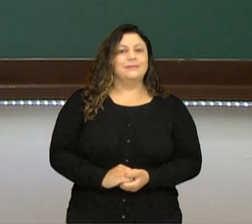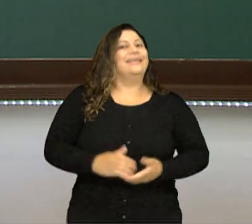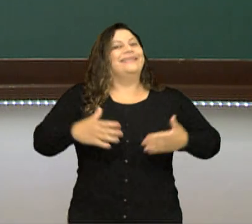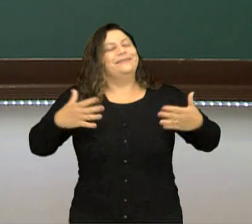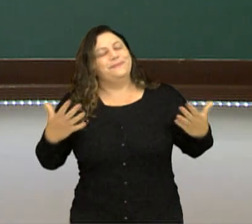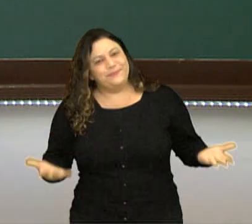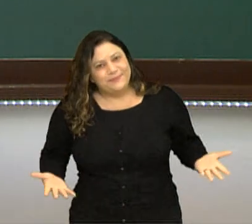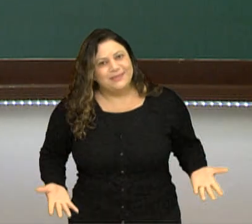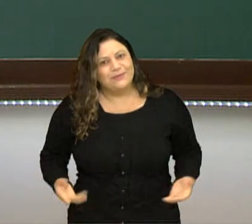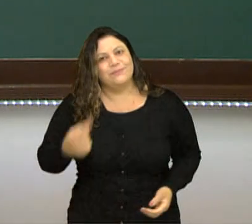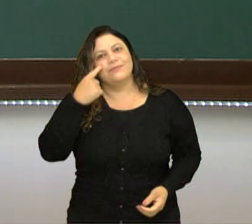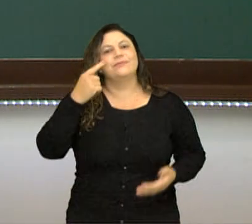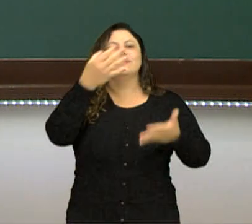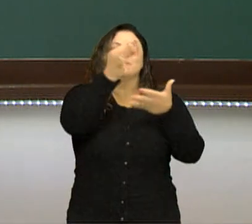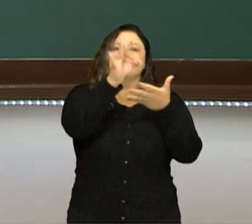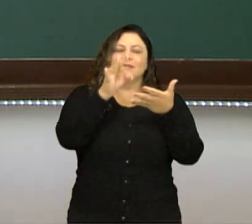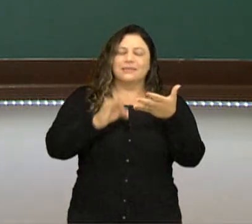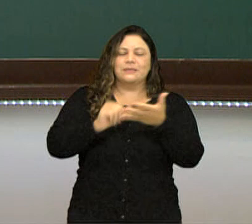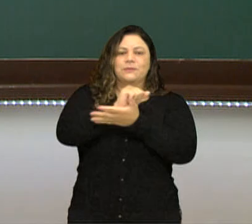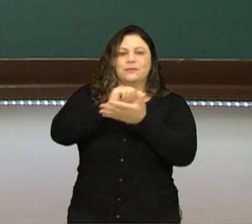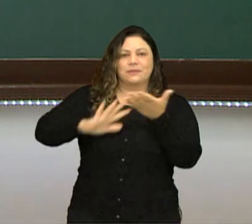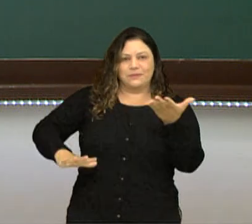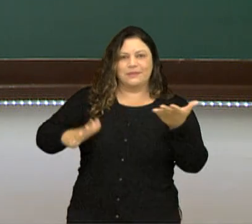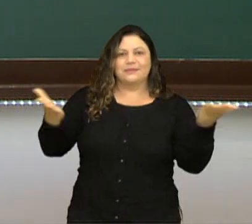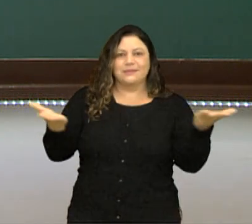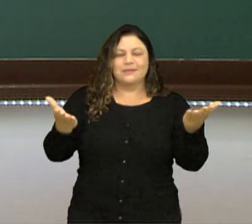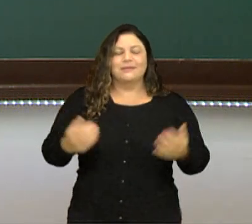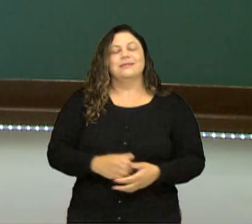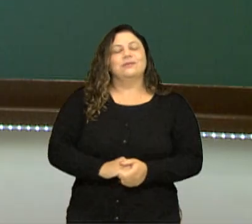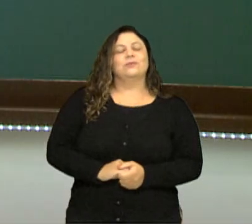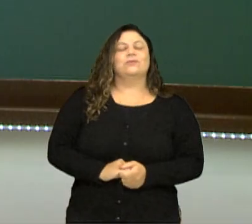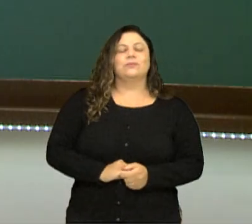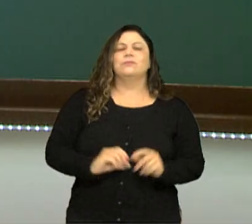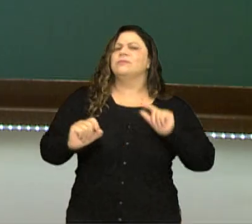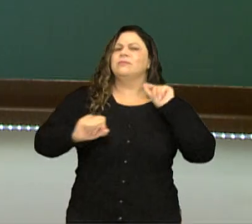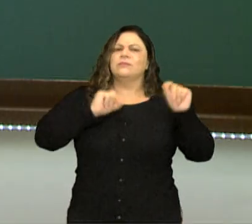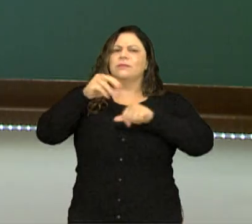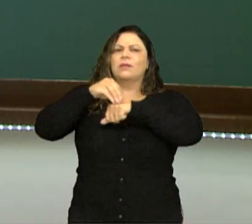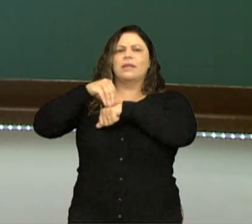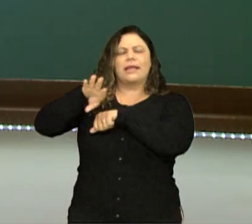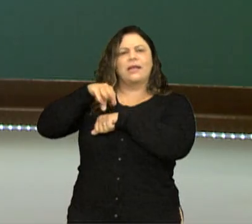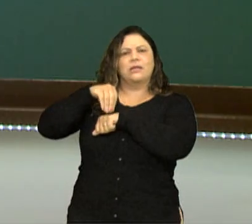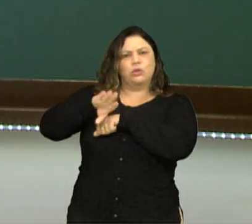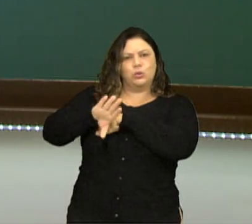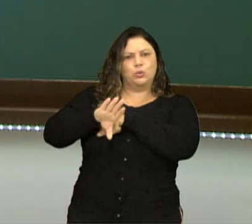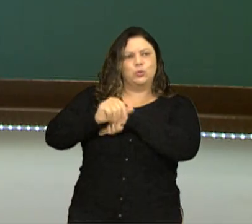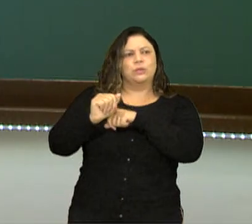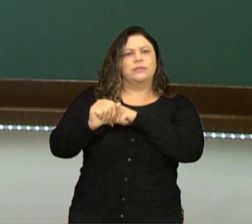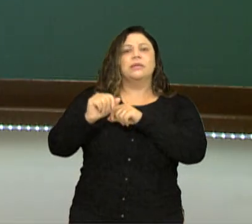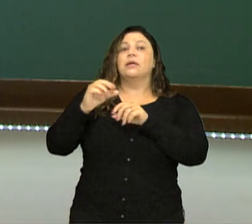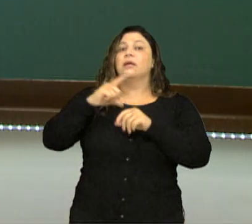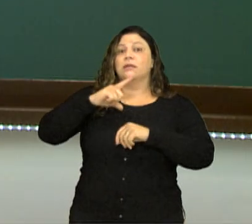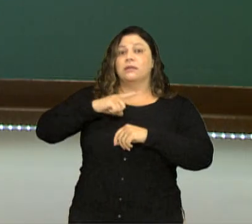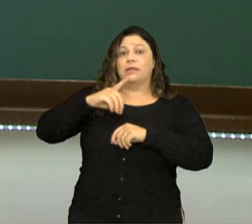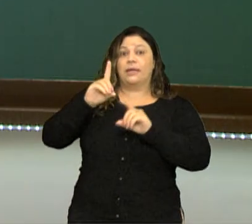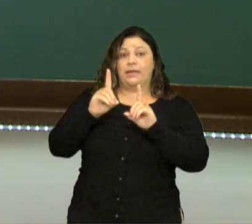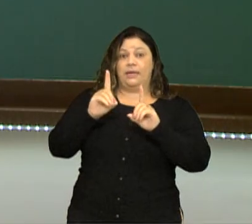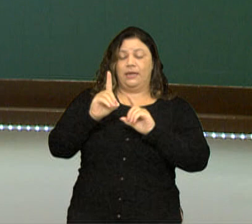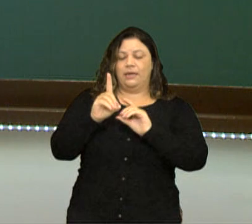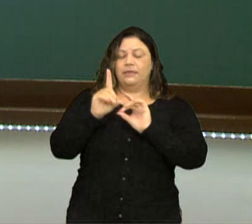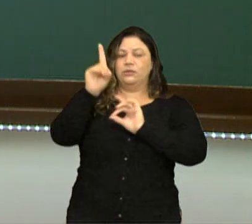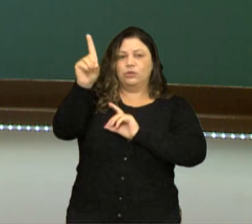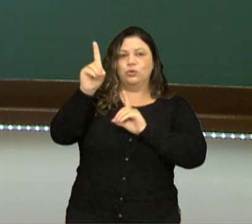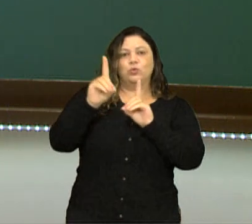Então, pessoal, vamos fazer a correção do exercício? Olha só, como eu dei a dica, você tem a distância, você